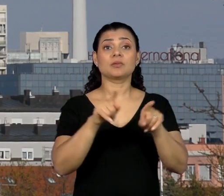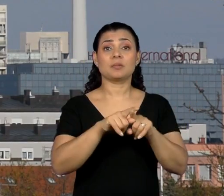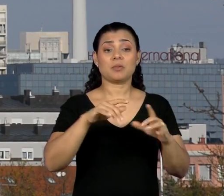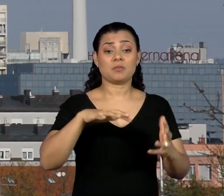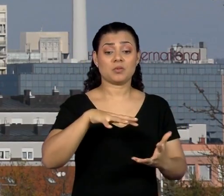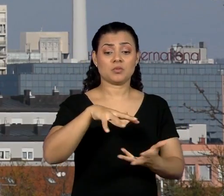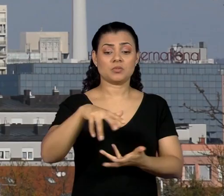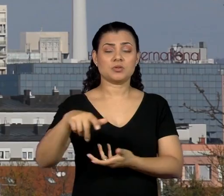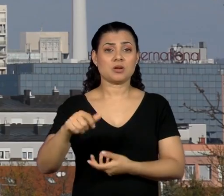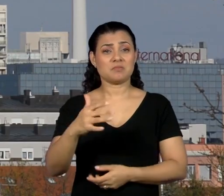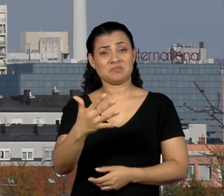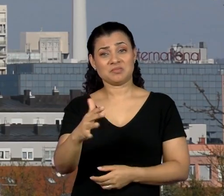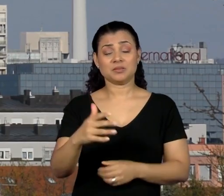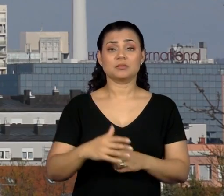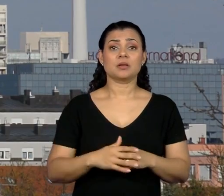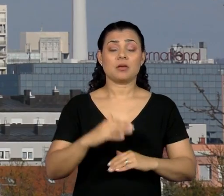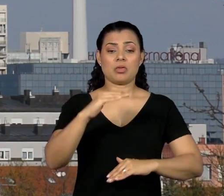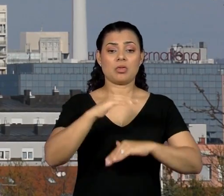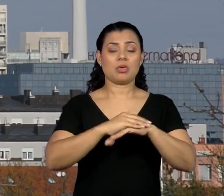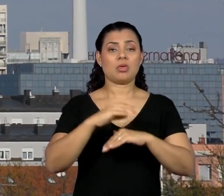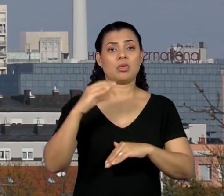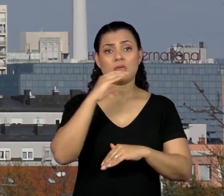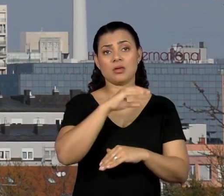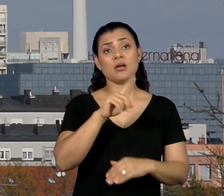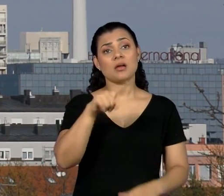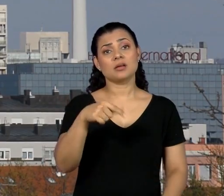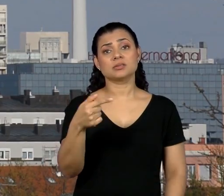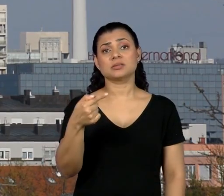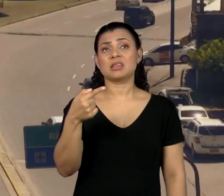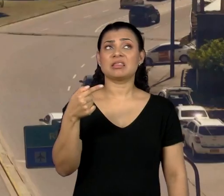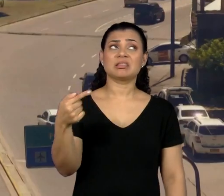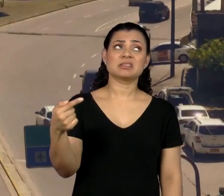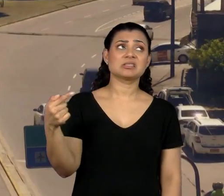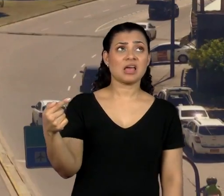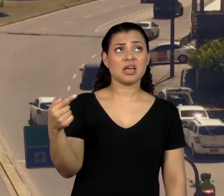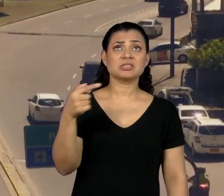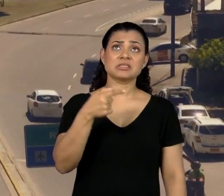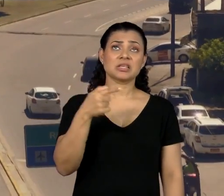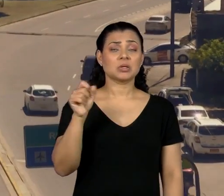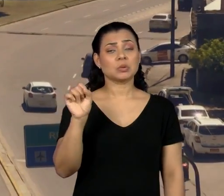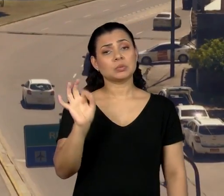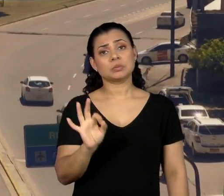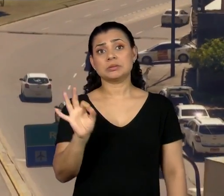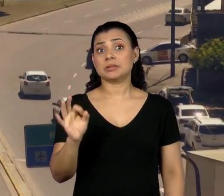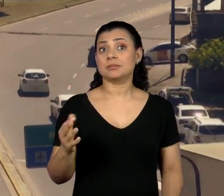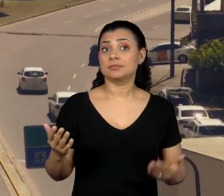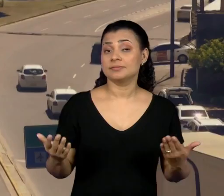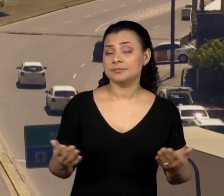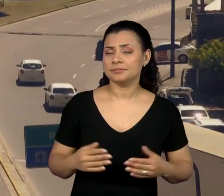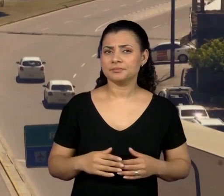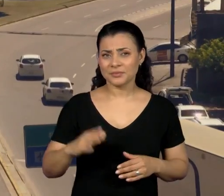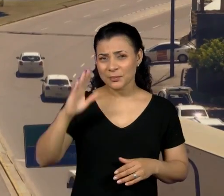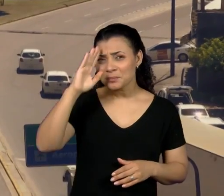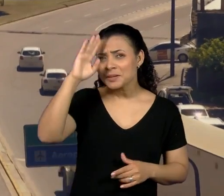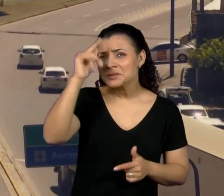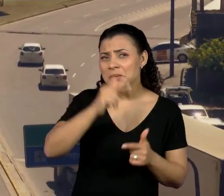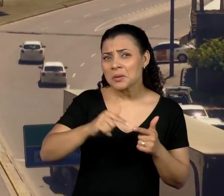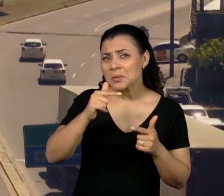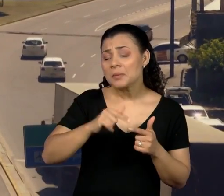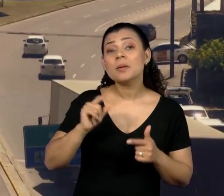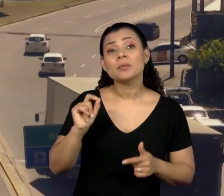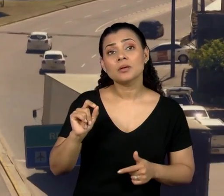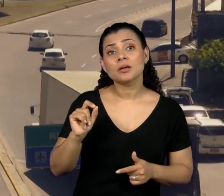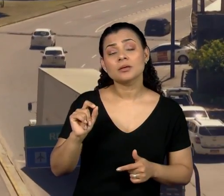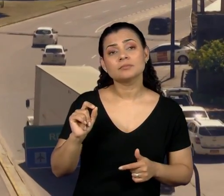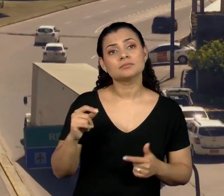globais de gás de efeito de estufa está por volta de 77%, 78%. Então, a raiz do problema